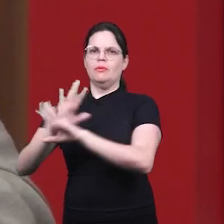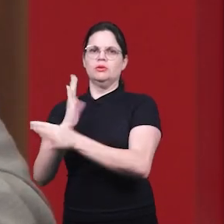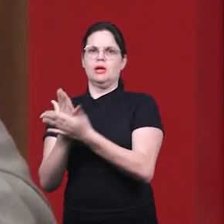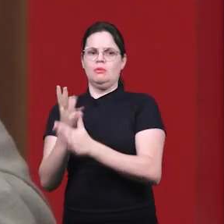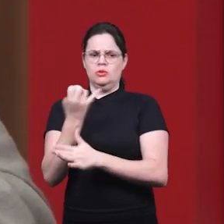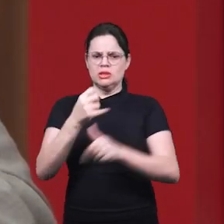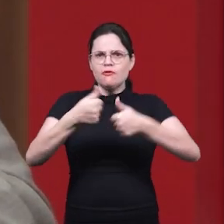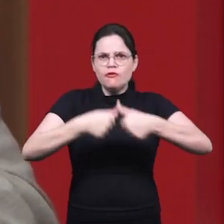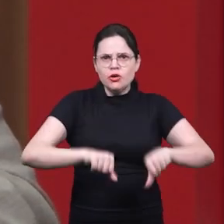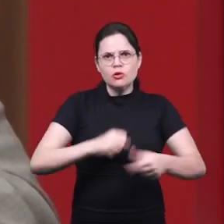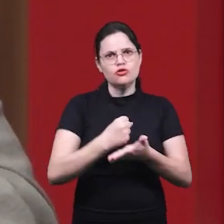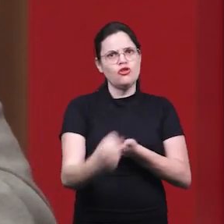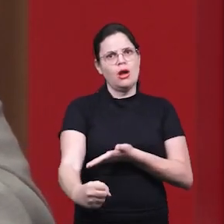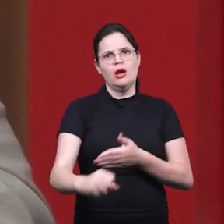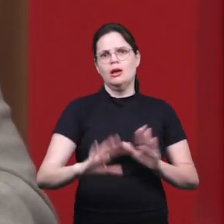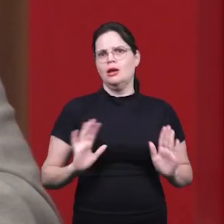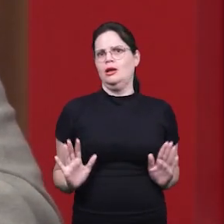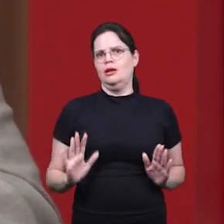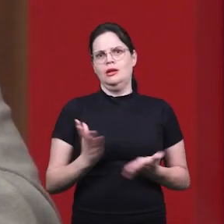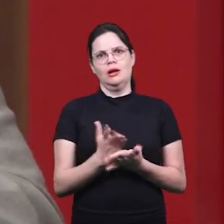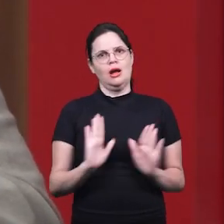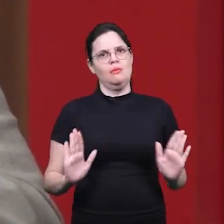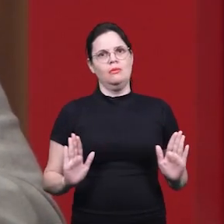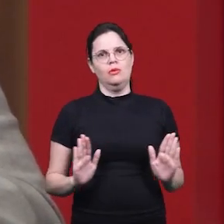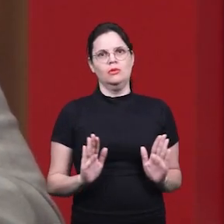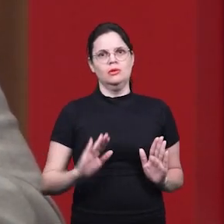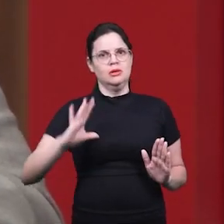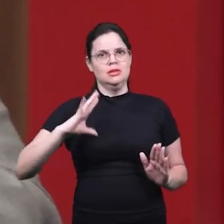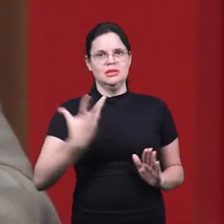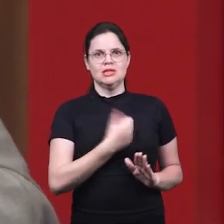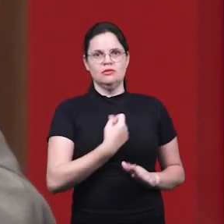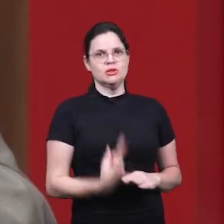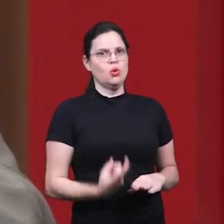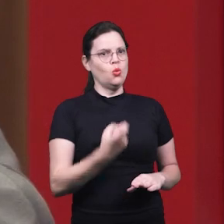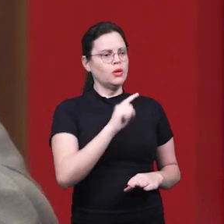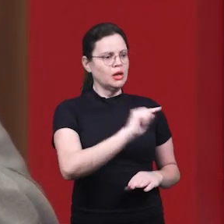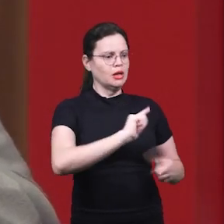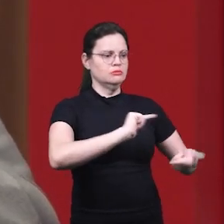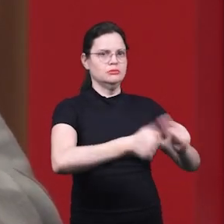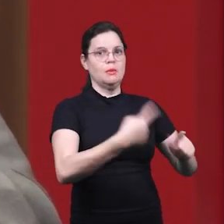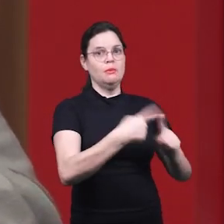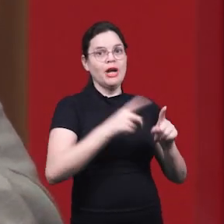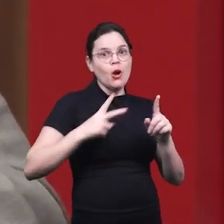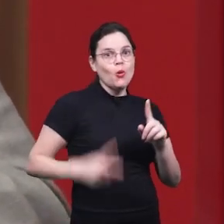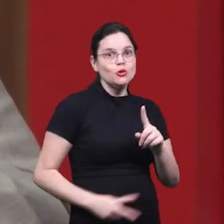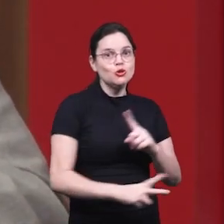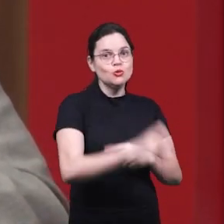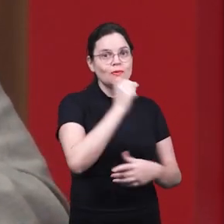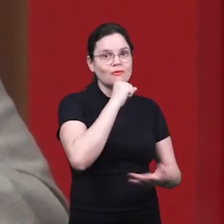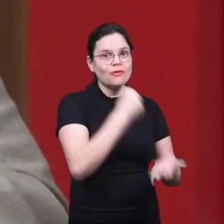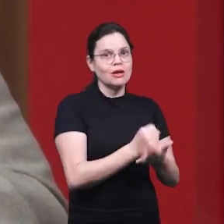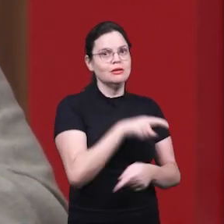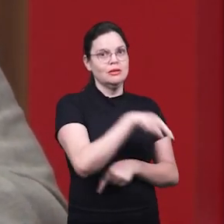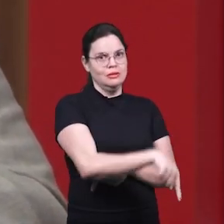do plano de Deus. Só haverá salvação para Israel, que é uma continuidade do Velho